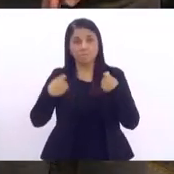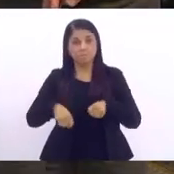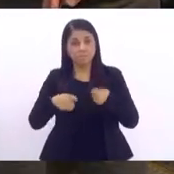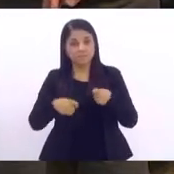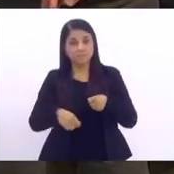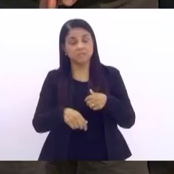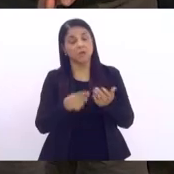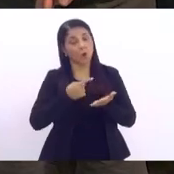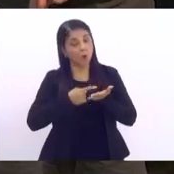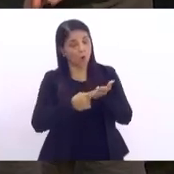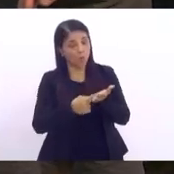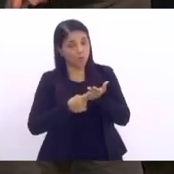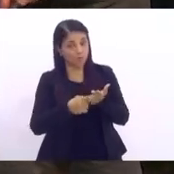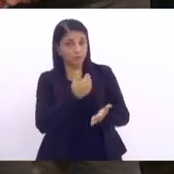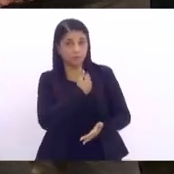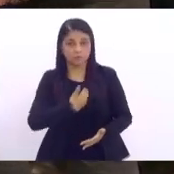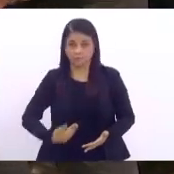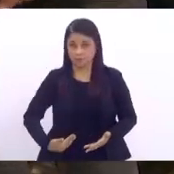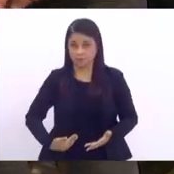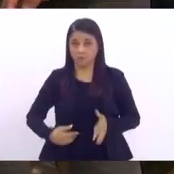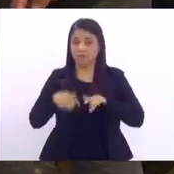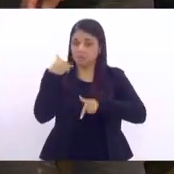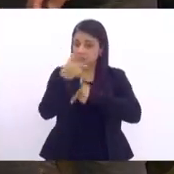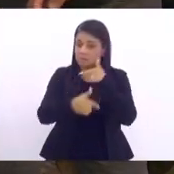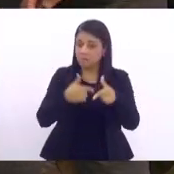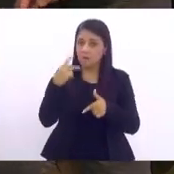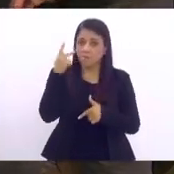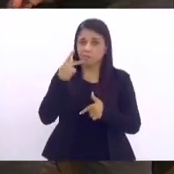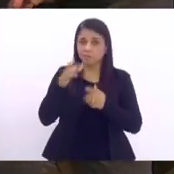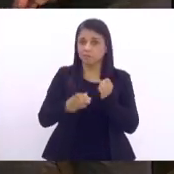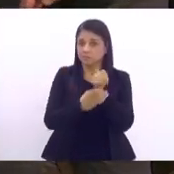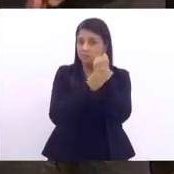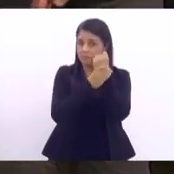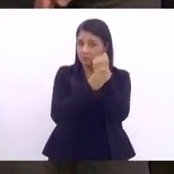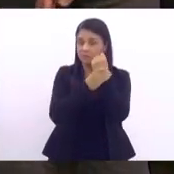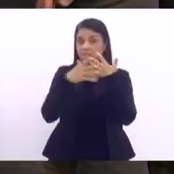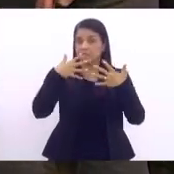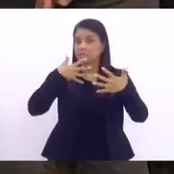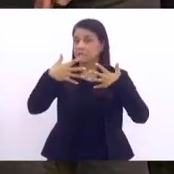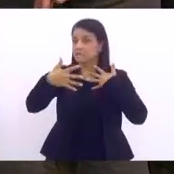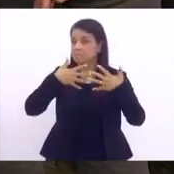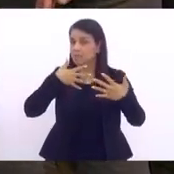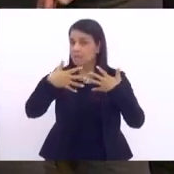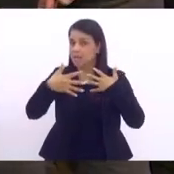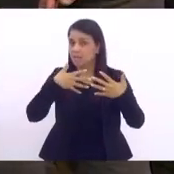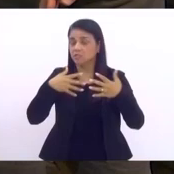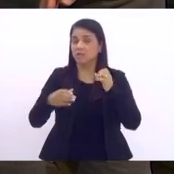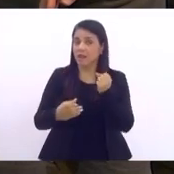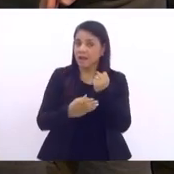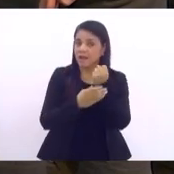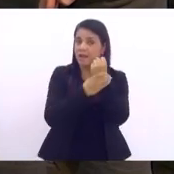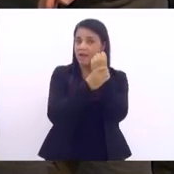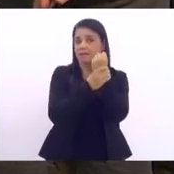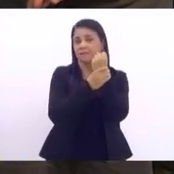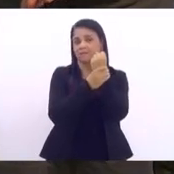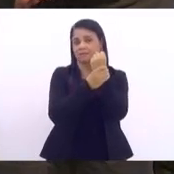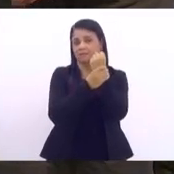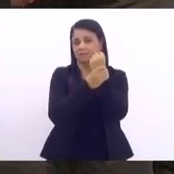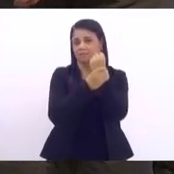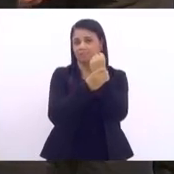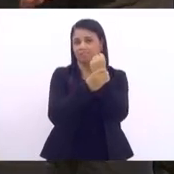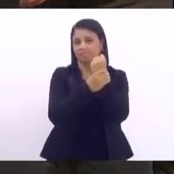em trabalhar uma política de segurança que seja transparente, que garanta, sim, segurança para as pessoas, que garanta